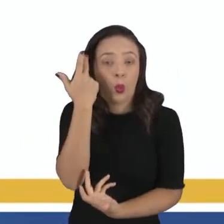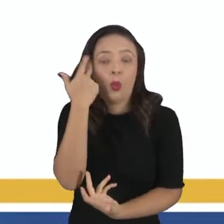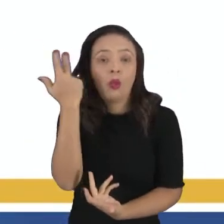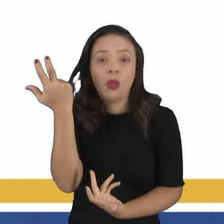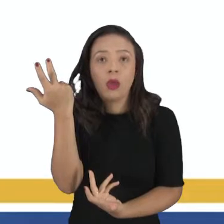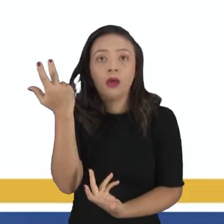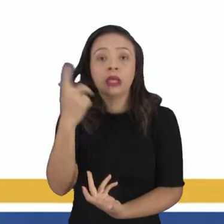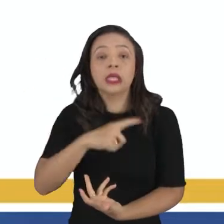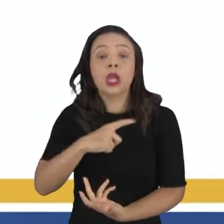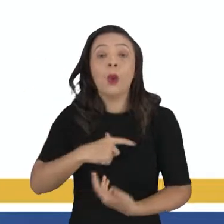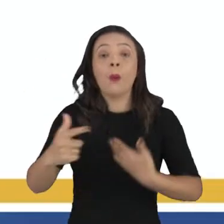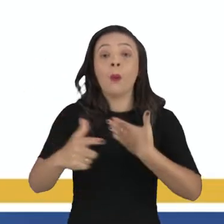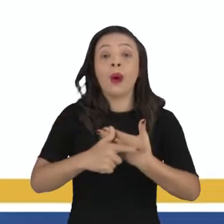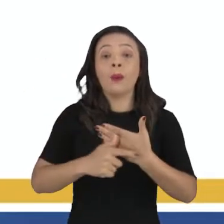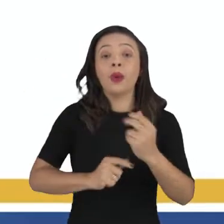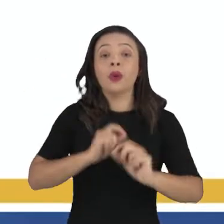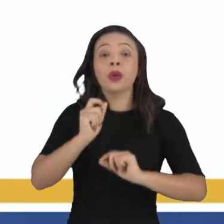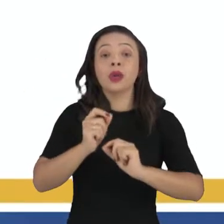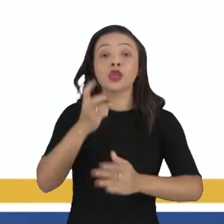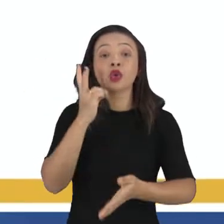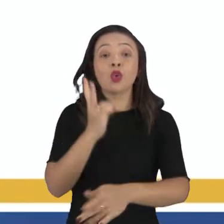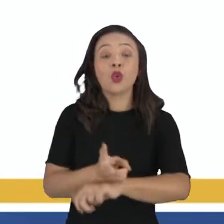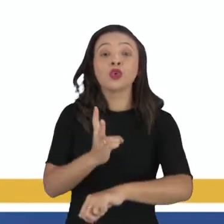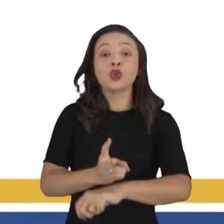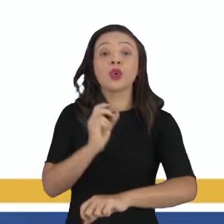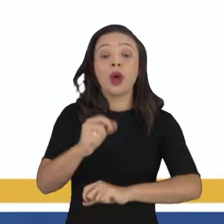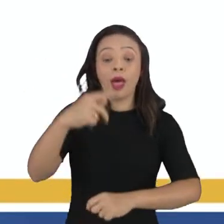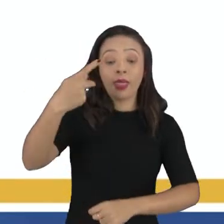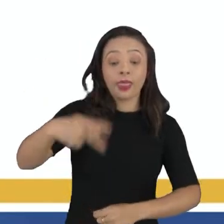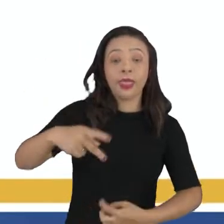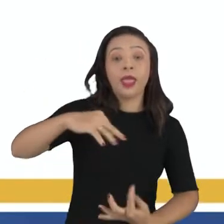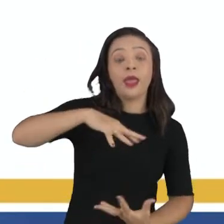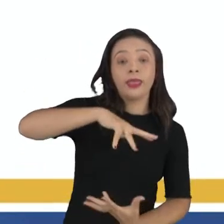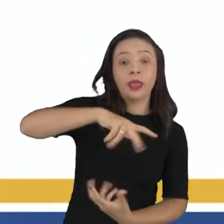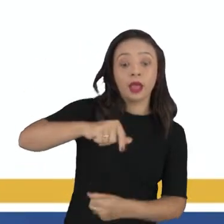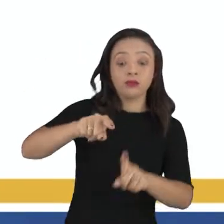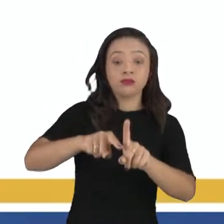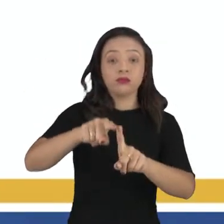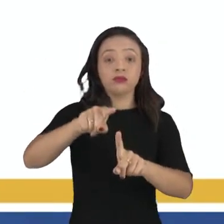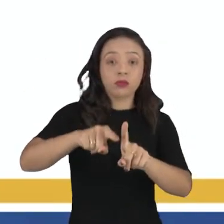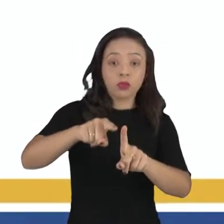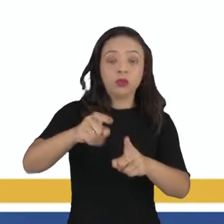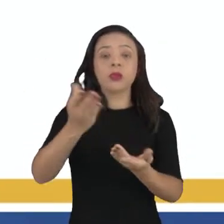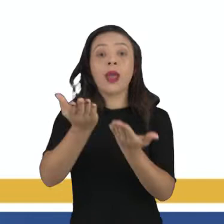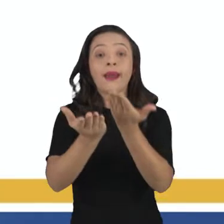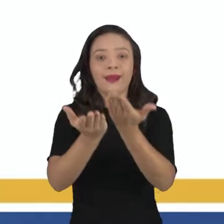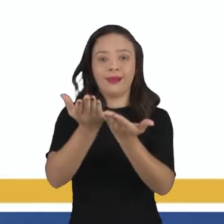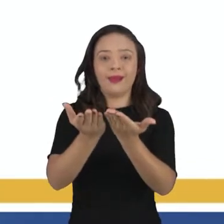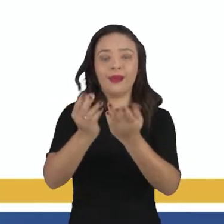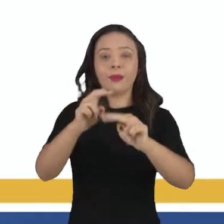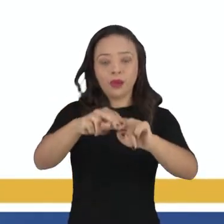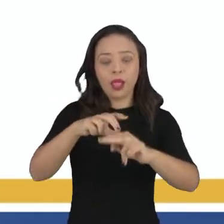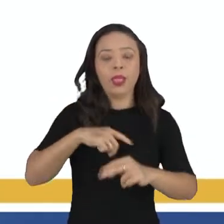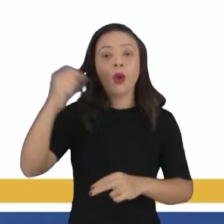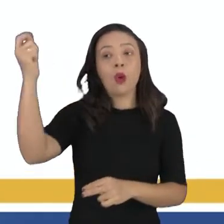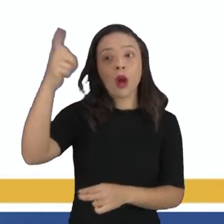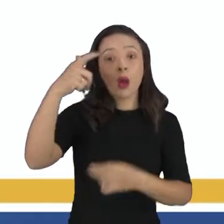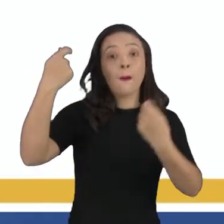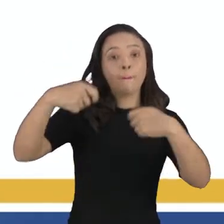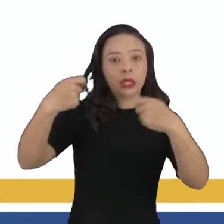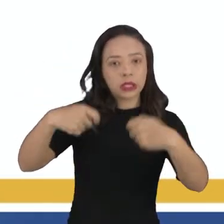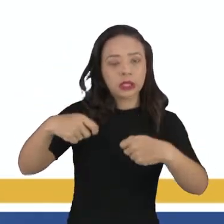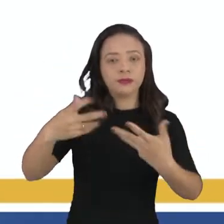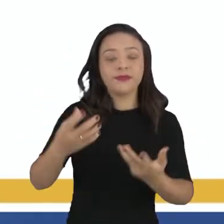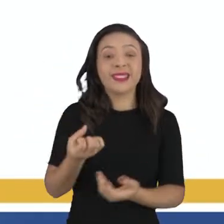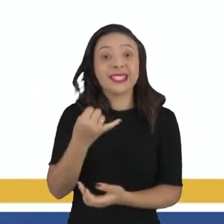bom? Responsável por manter a Terra em uma temperatura adequada, garantindo o calor necessário. Sem esse fenômeno,